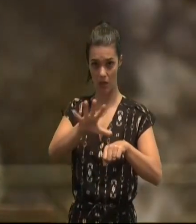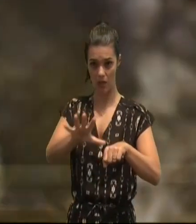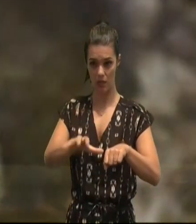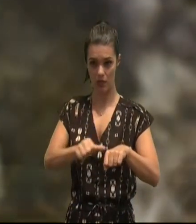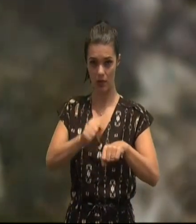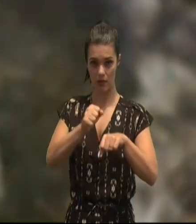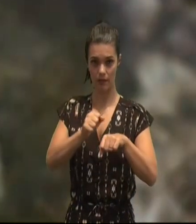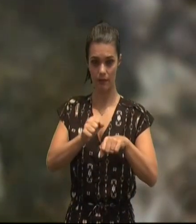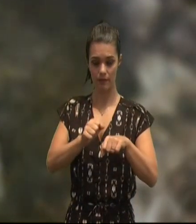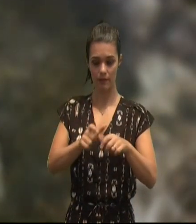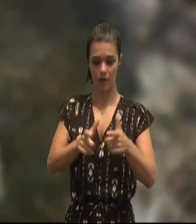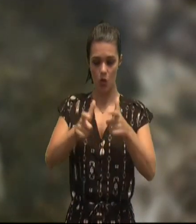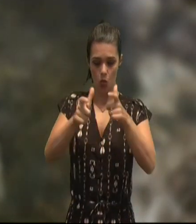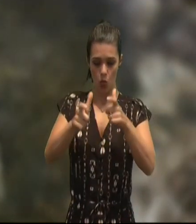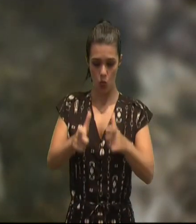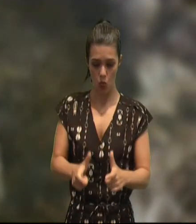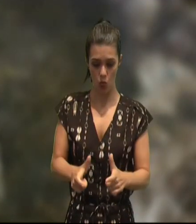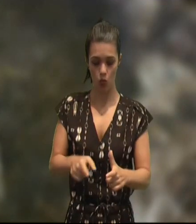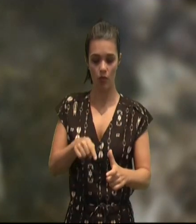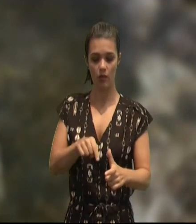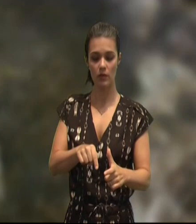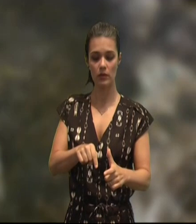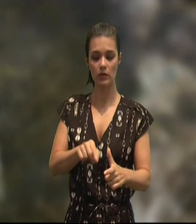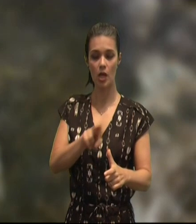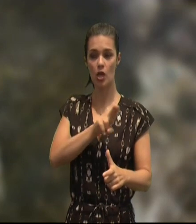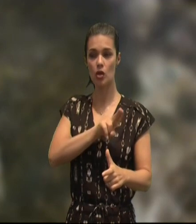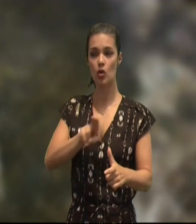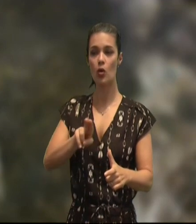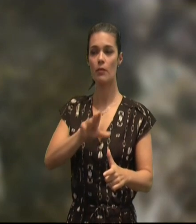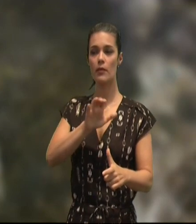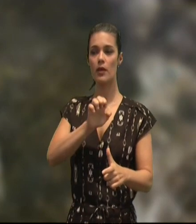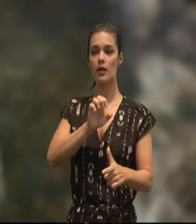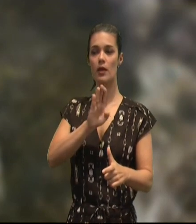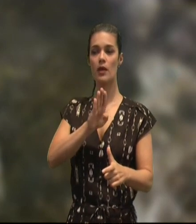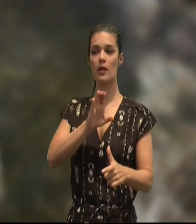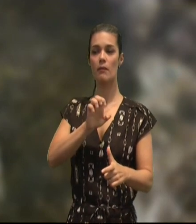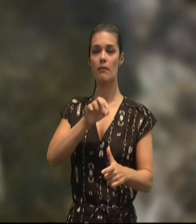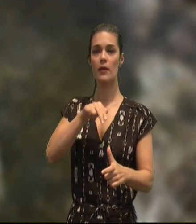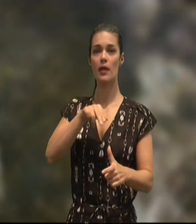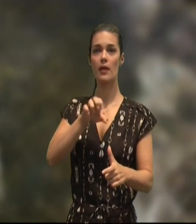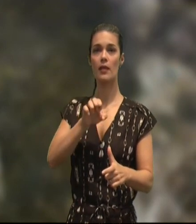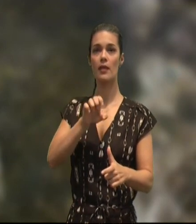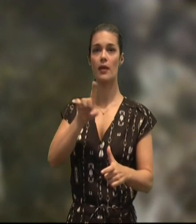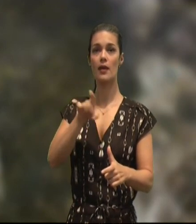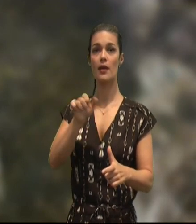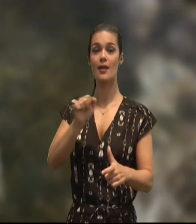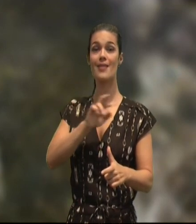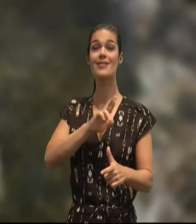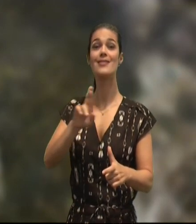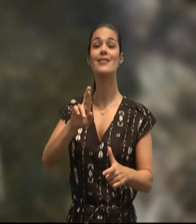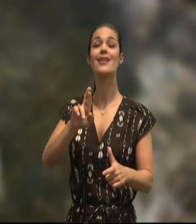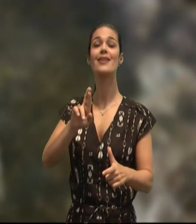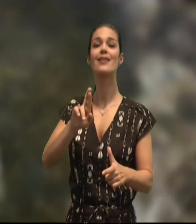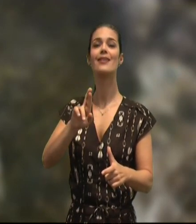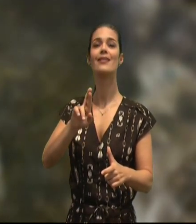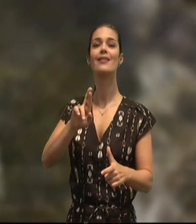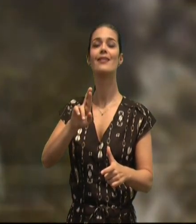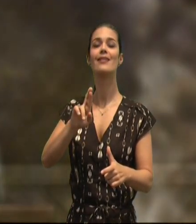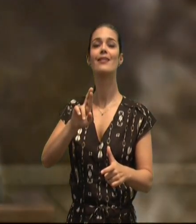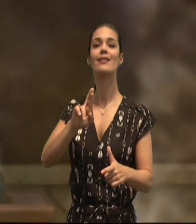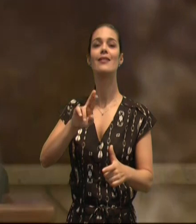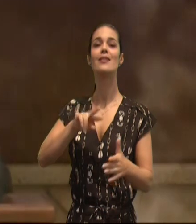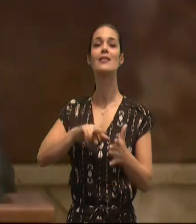em Mispá e Sem, e lhe chamou Ebenezer. Até aqui nos ajudou o Senhor.